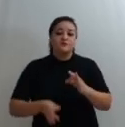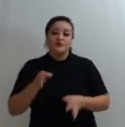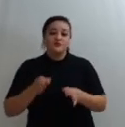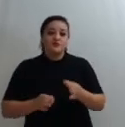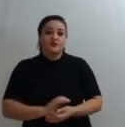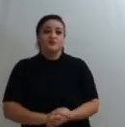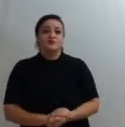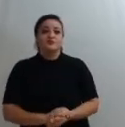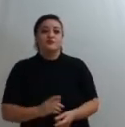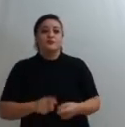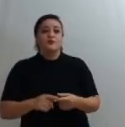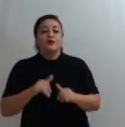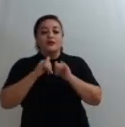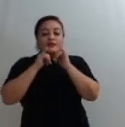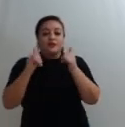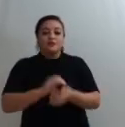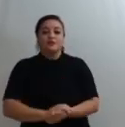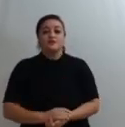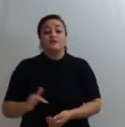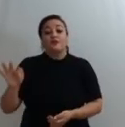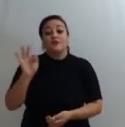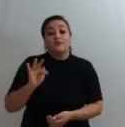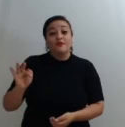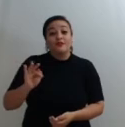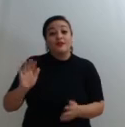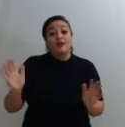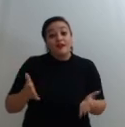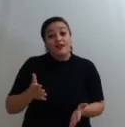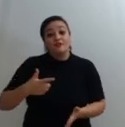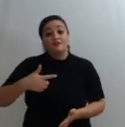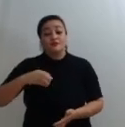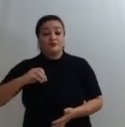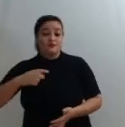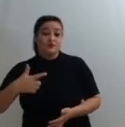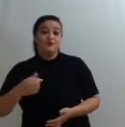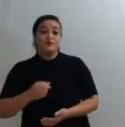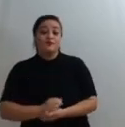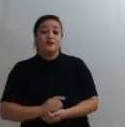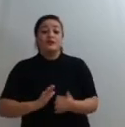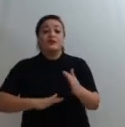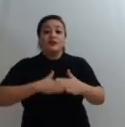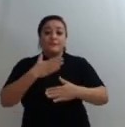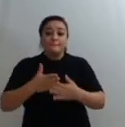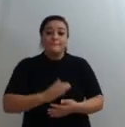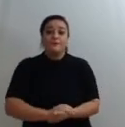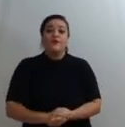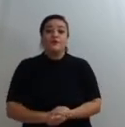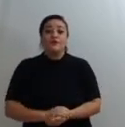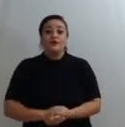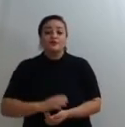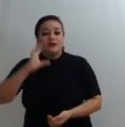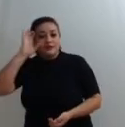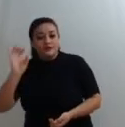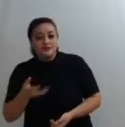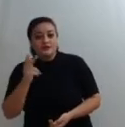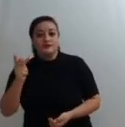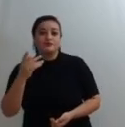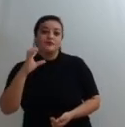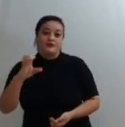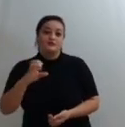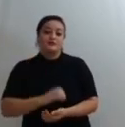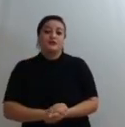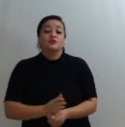denúncia foi recebida em fevereiro deste ano e designado o ato instrutório para o dia 31 de março, que foi suspenso em razão das medidas de prevenção ao